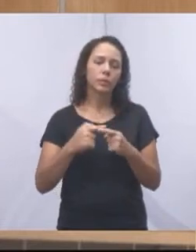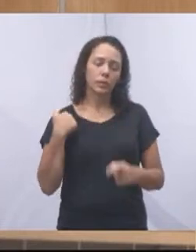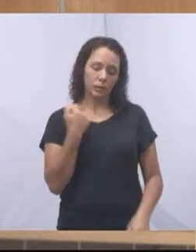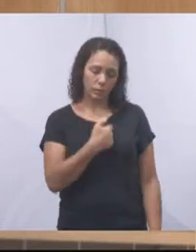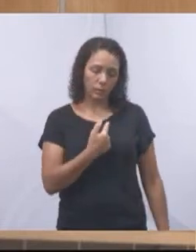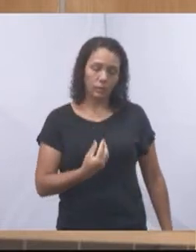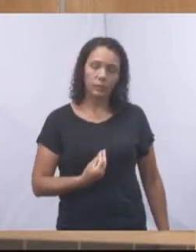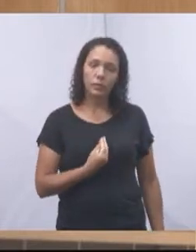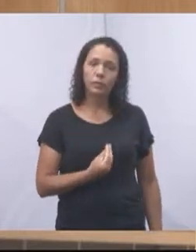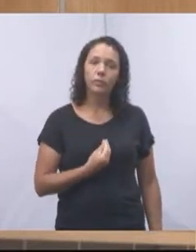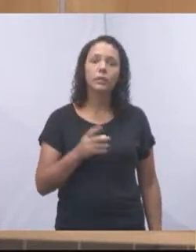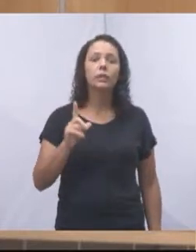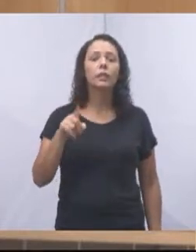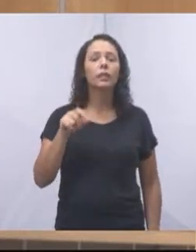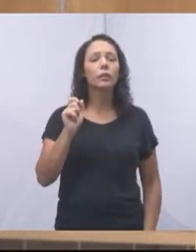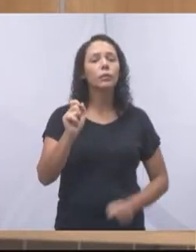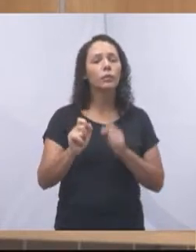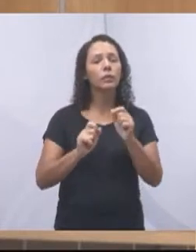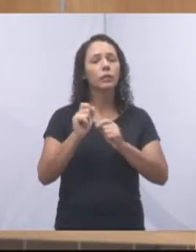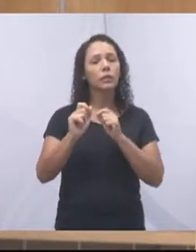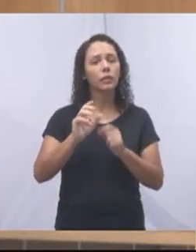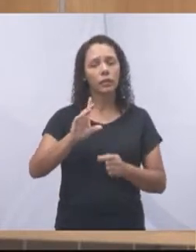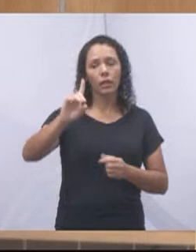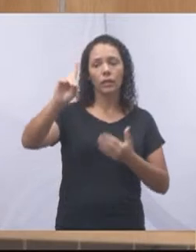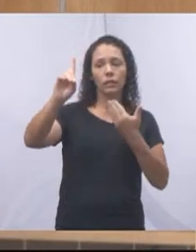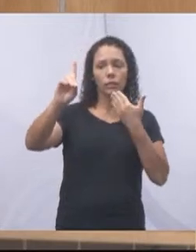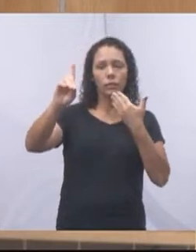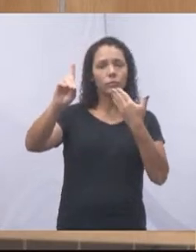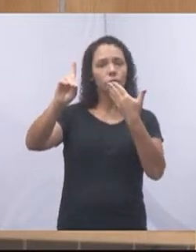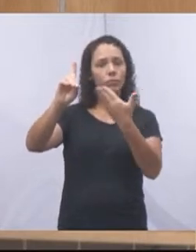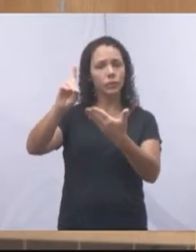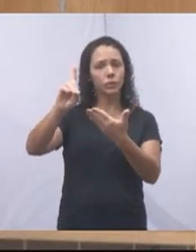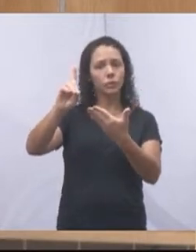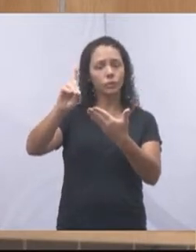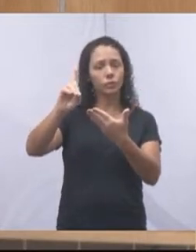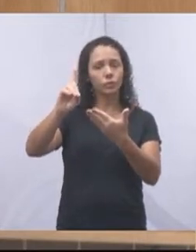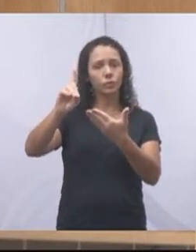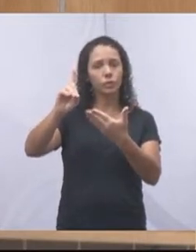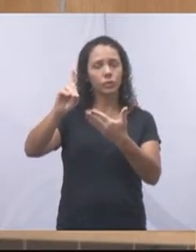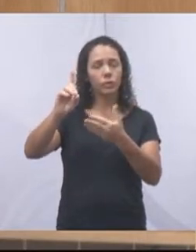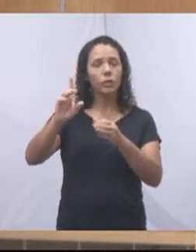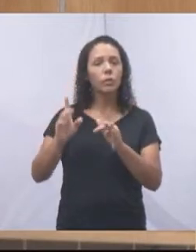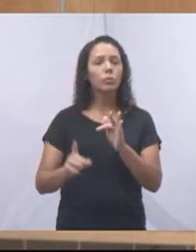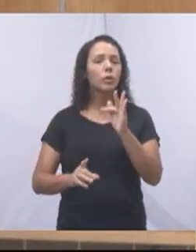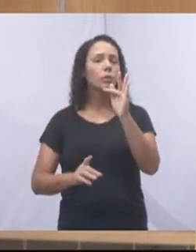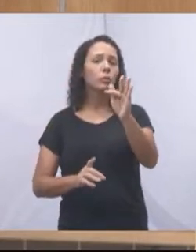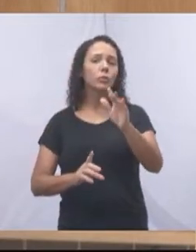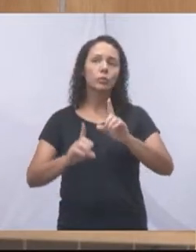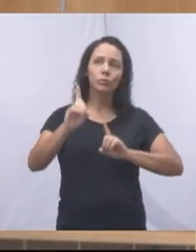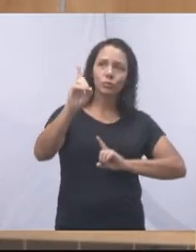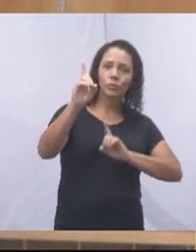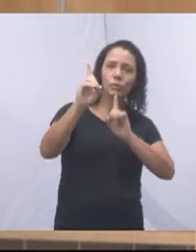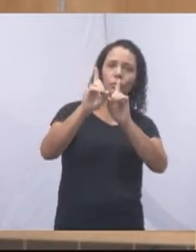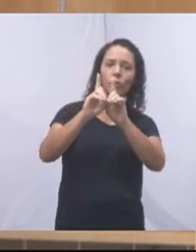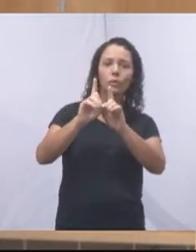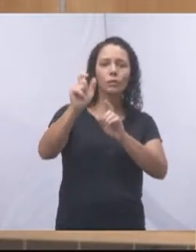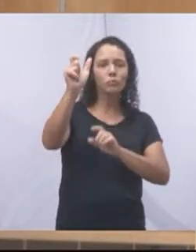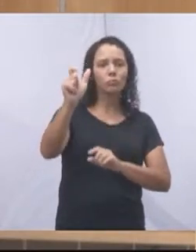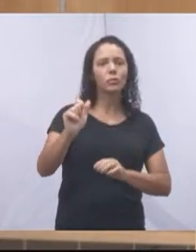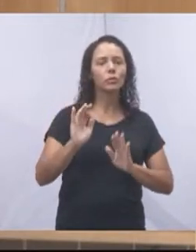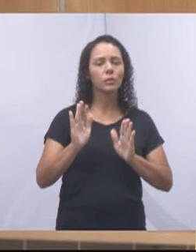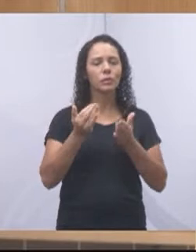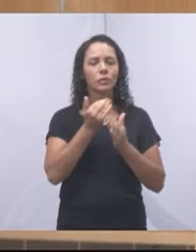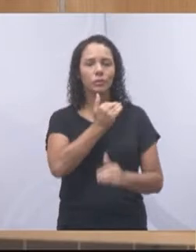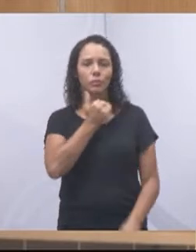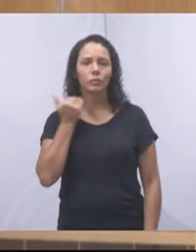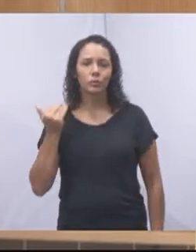é essa. É pedindo para Deus para um dia encontrar com quem já foi. Tamo junto